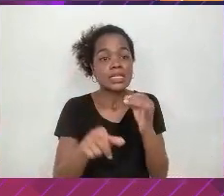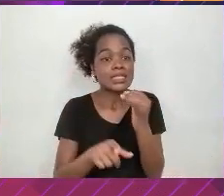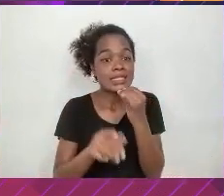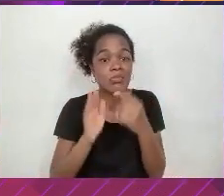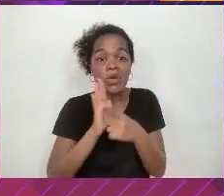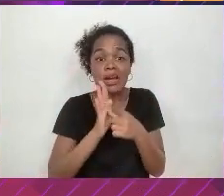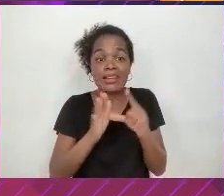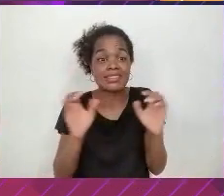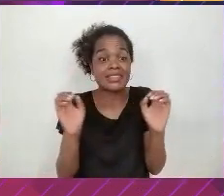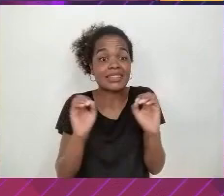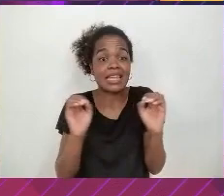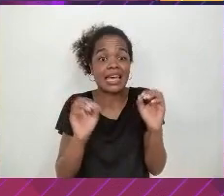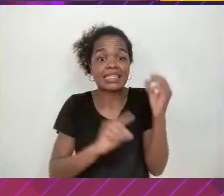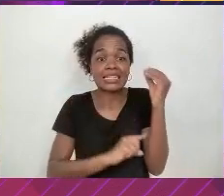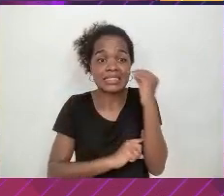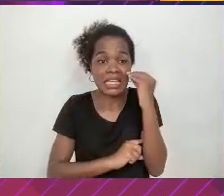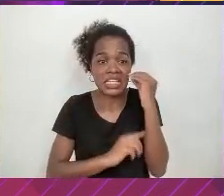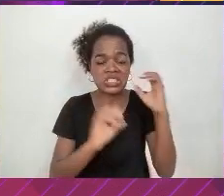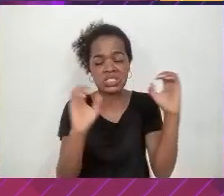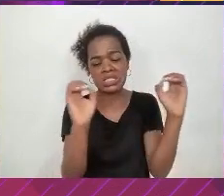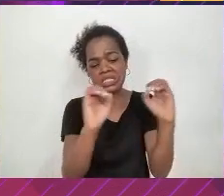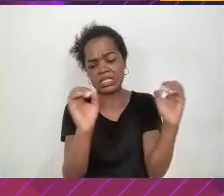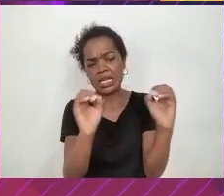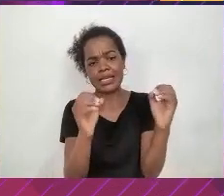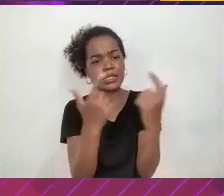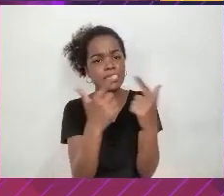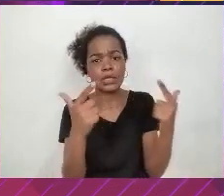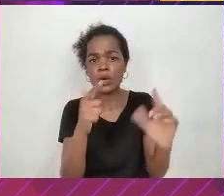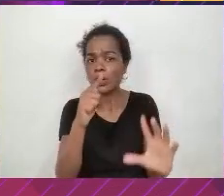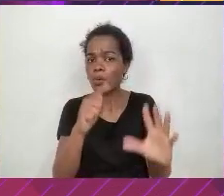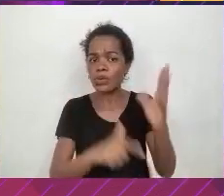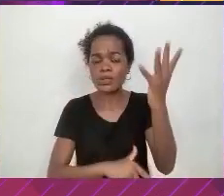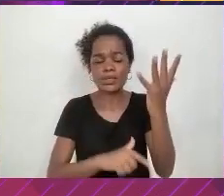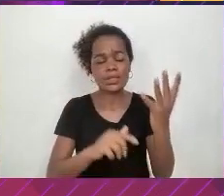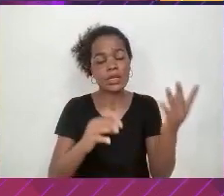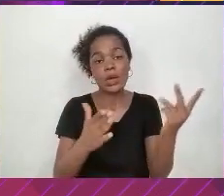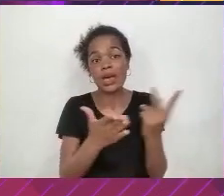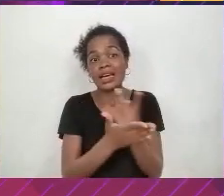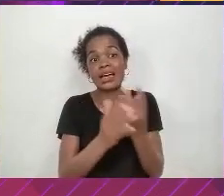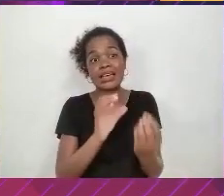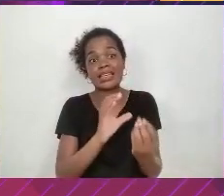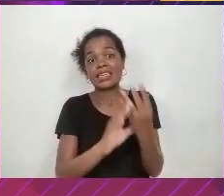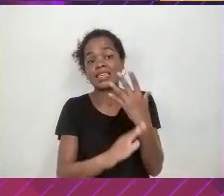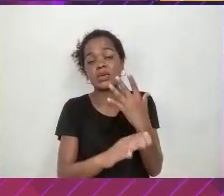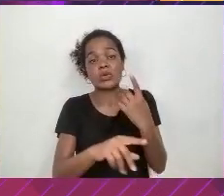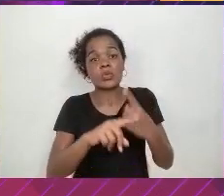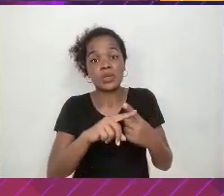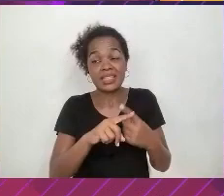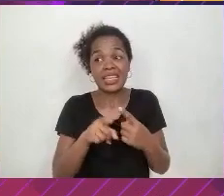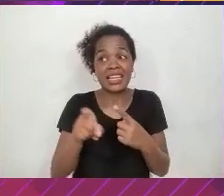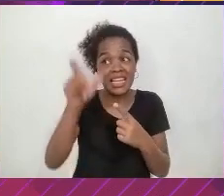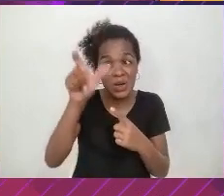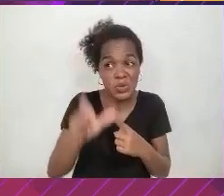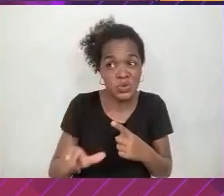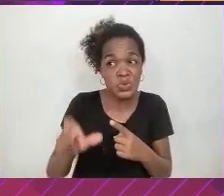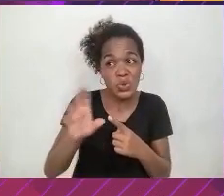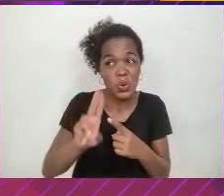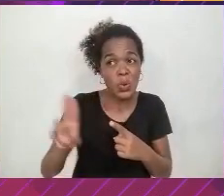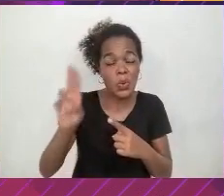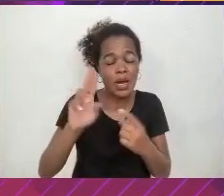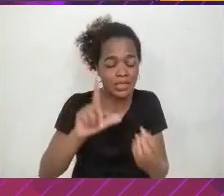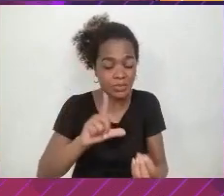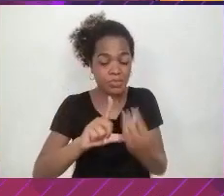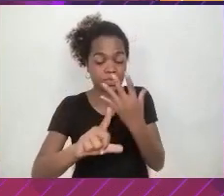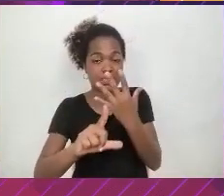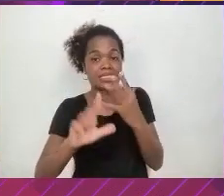testes anteriormente e não teve esse caso no nosso teste, porque a gente não previu isso, e cair nele, o retrabalho que a gente vai gerar no nosso